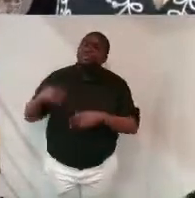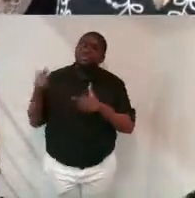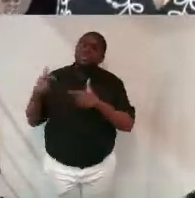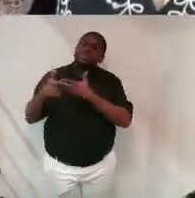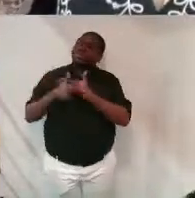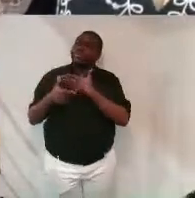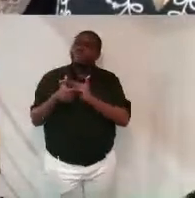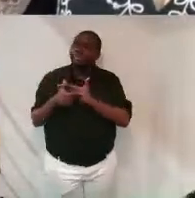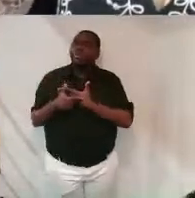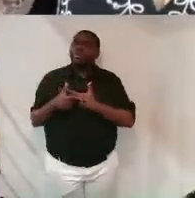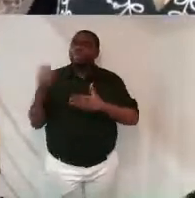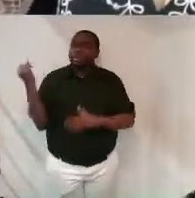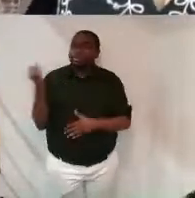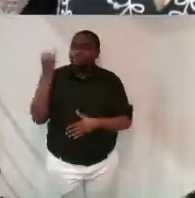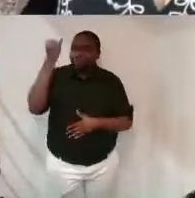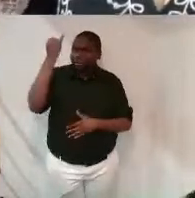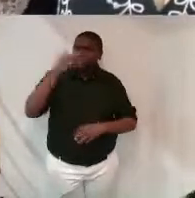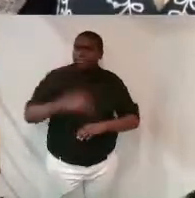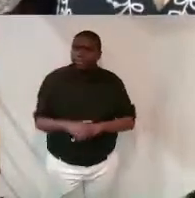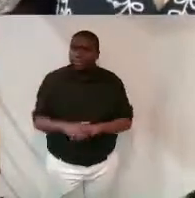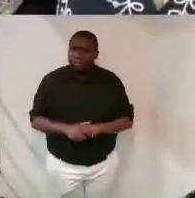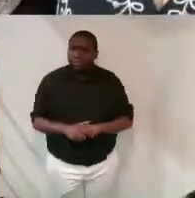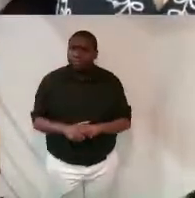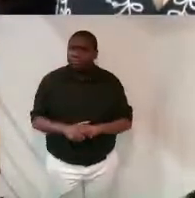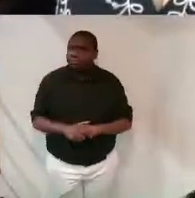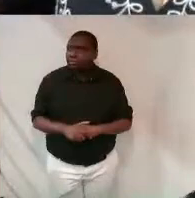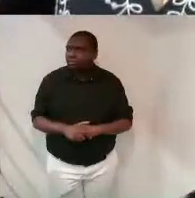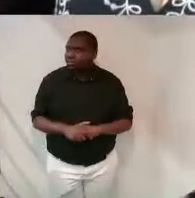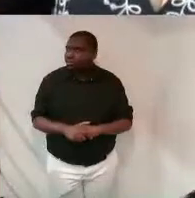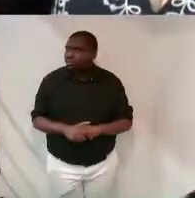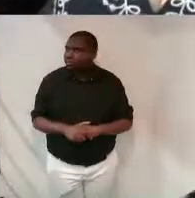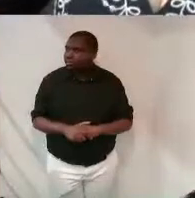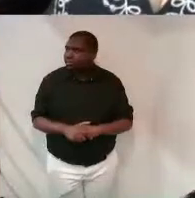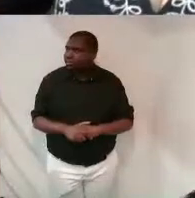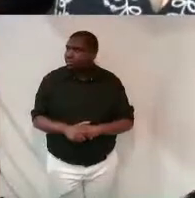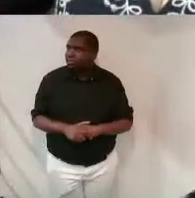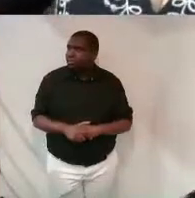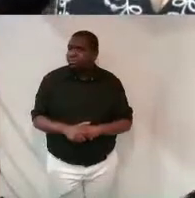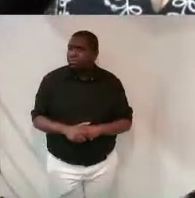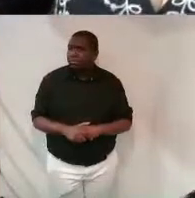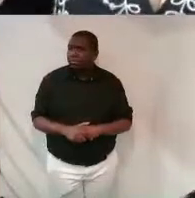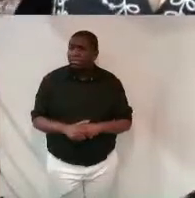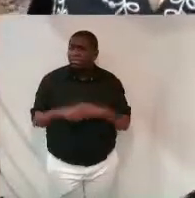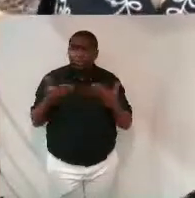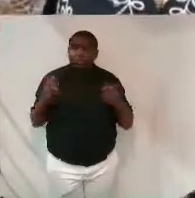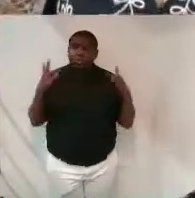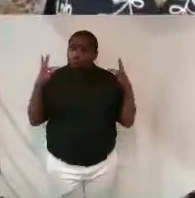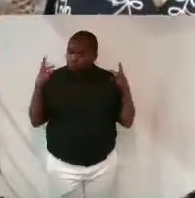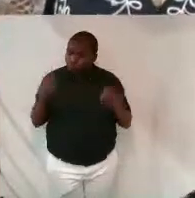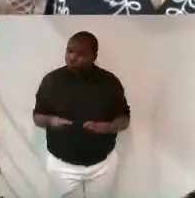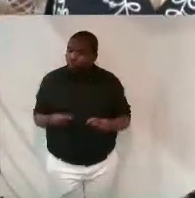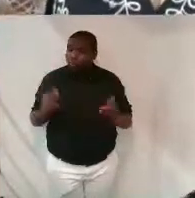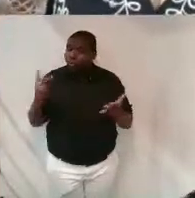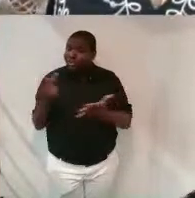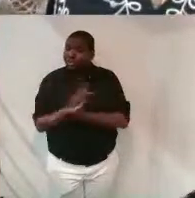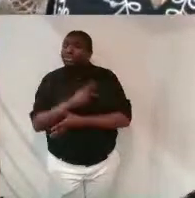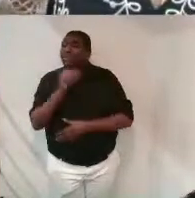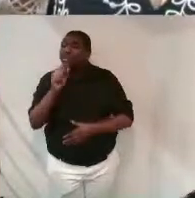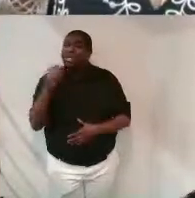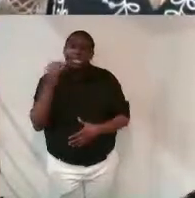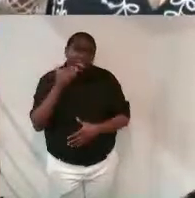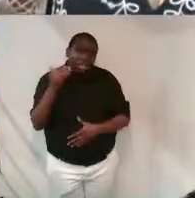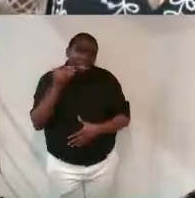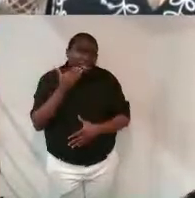função, que é imprescindível. E, por consequência disso tudo, a precária operação